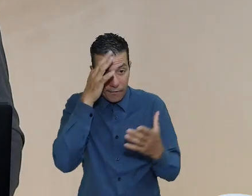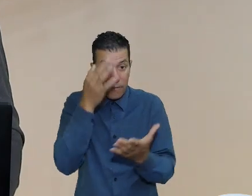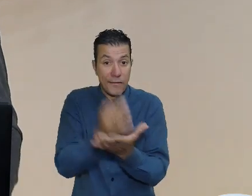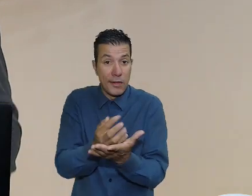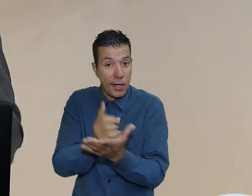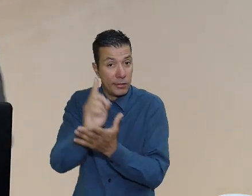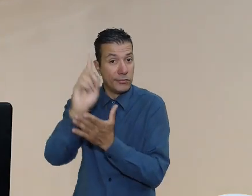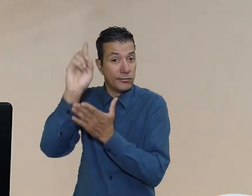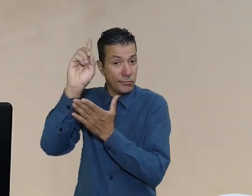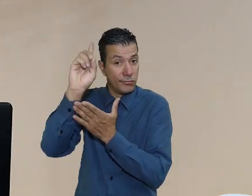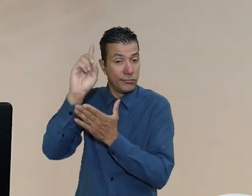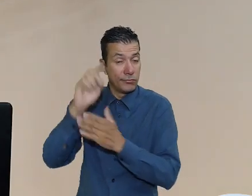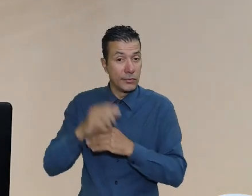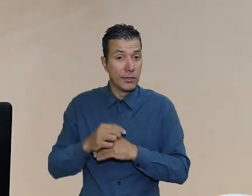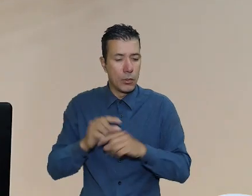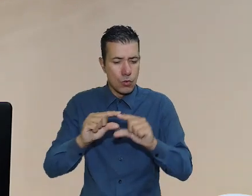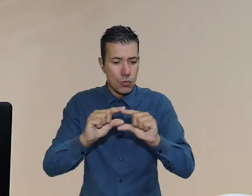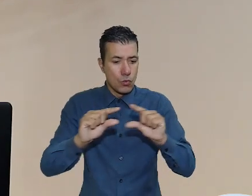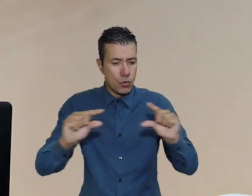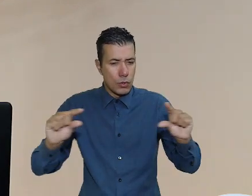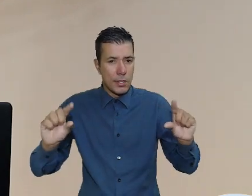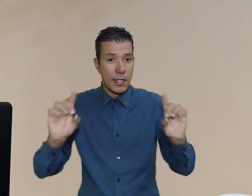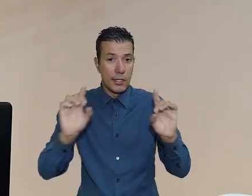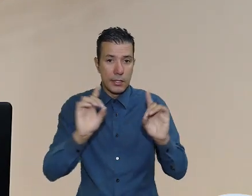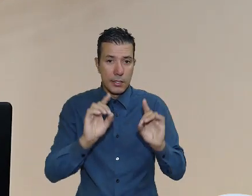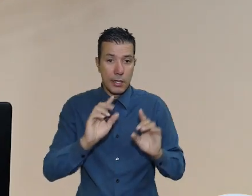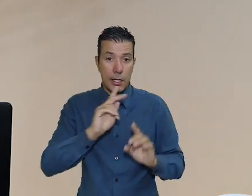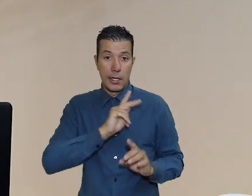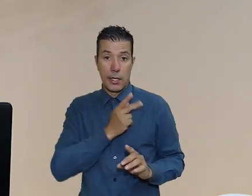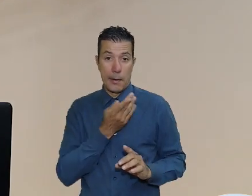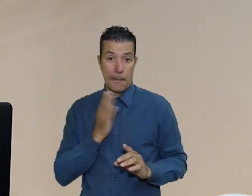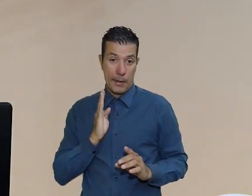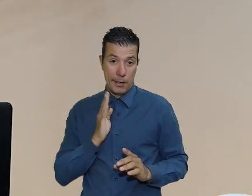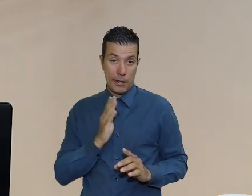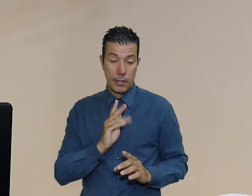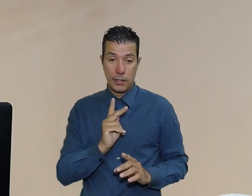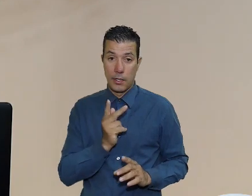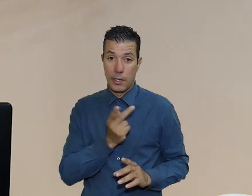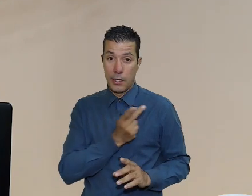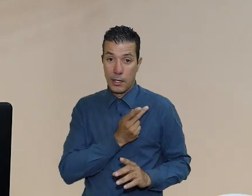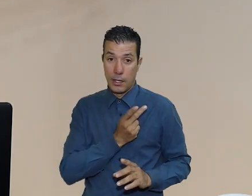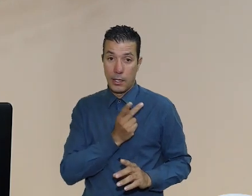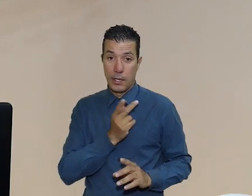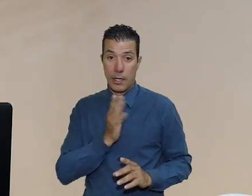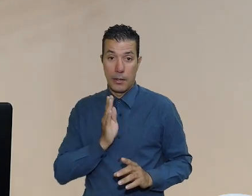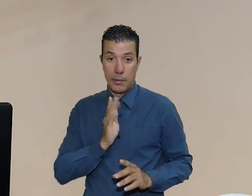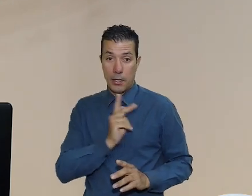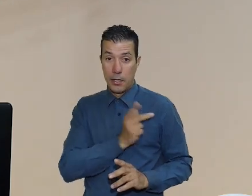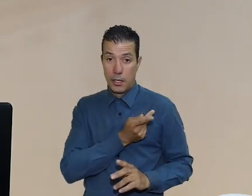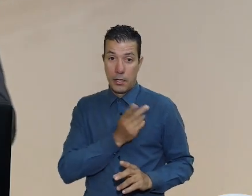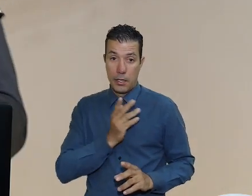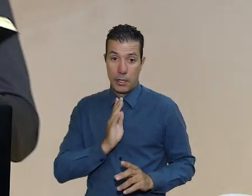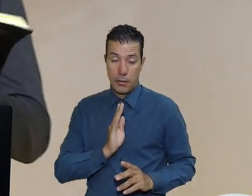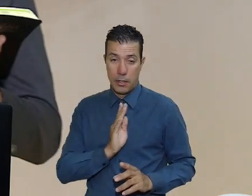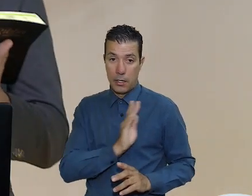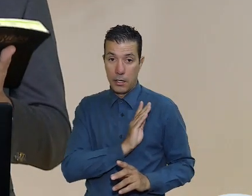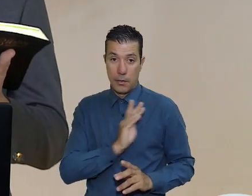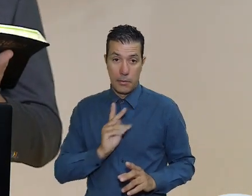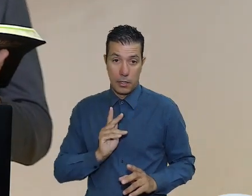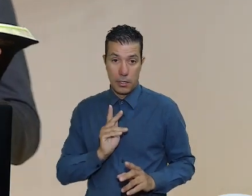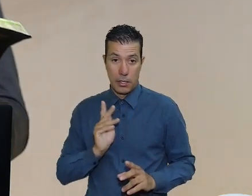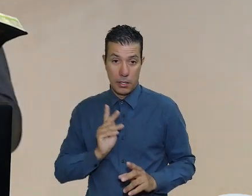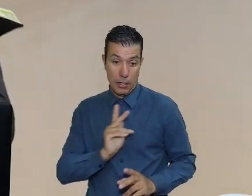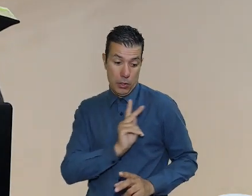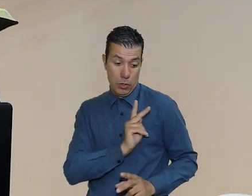Deus. Eu tenho um texto especial do livro de Abacuque, capítulo 3, o verso é o 17, e lá é dito